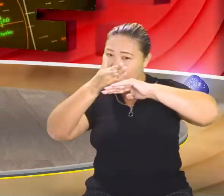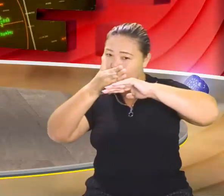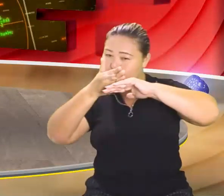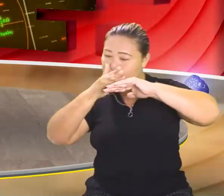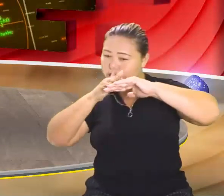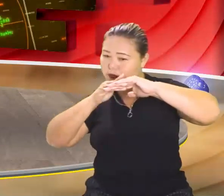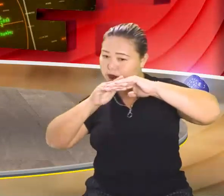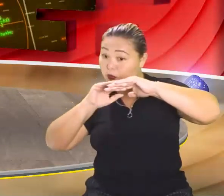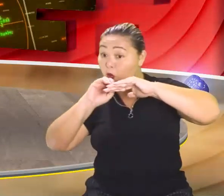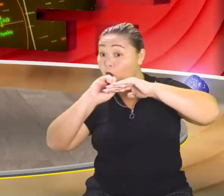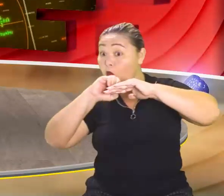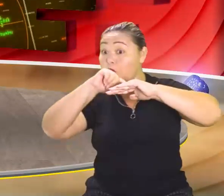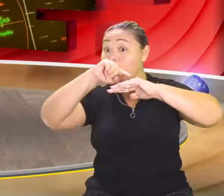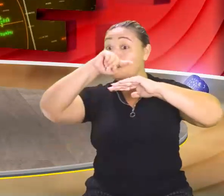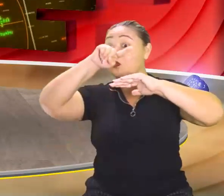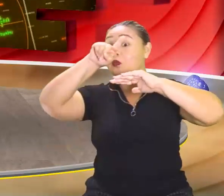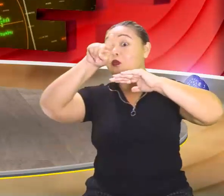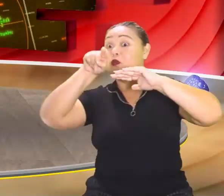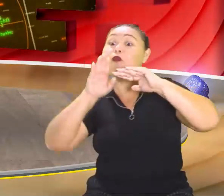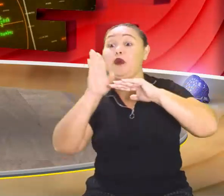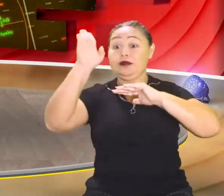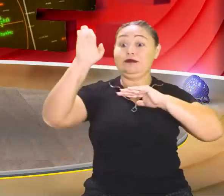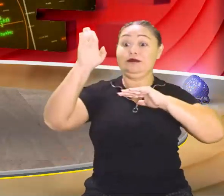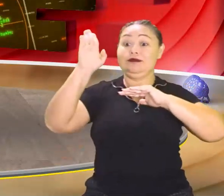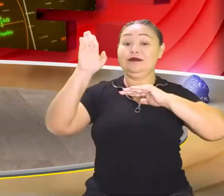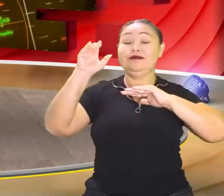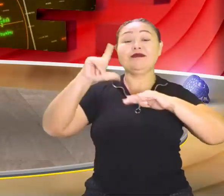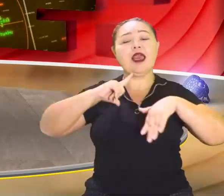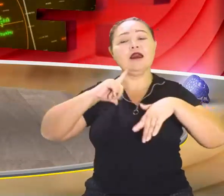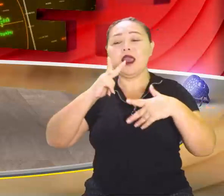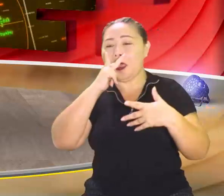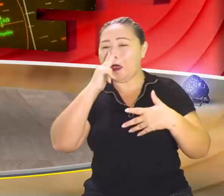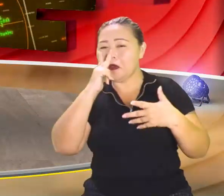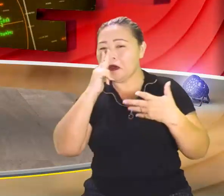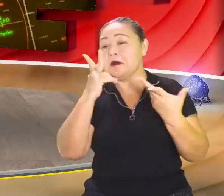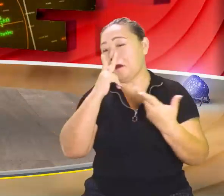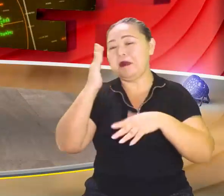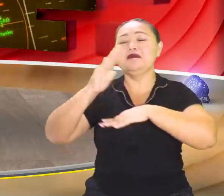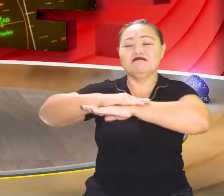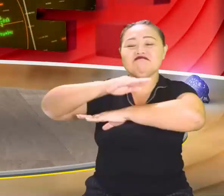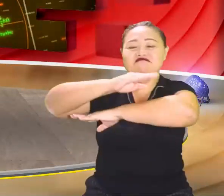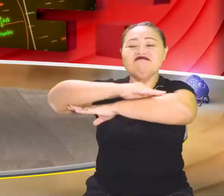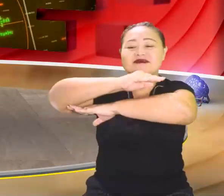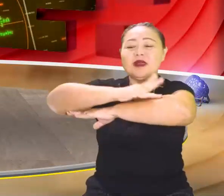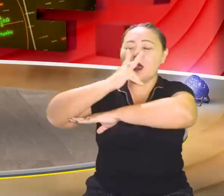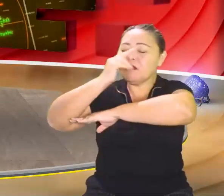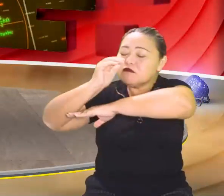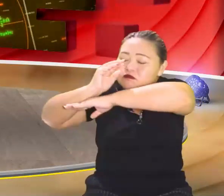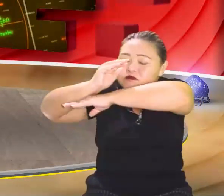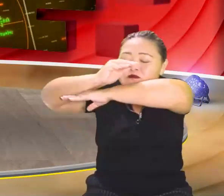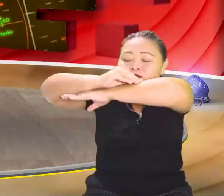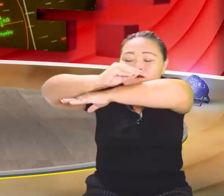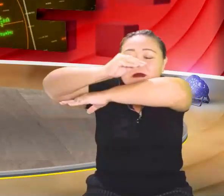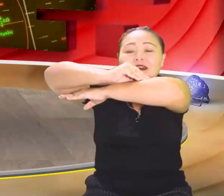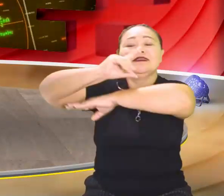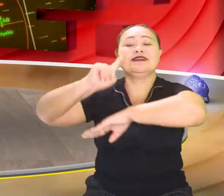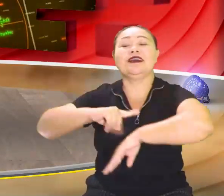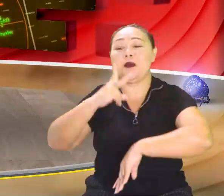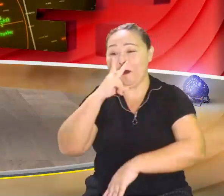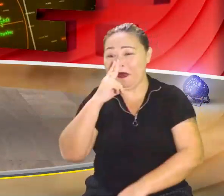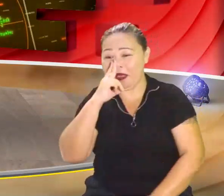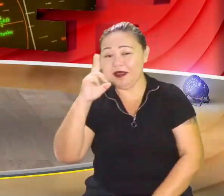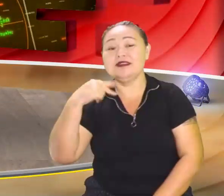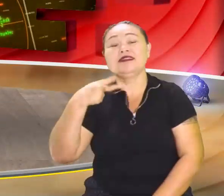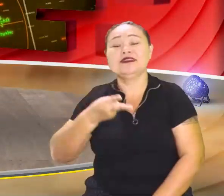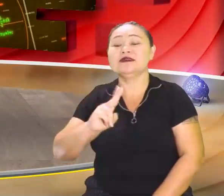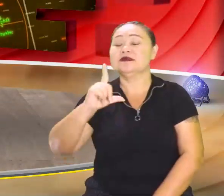da parábola ou as perninhas da parábola. Vai ficar parecendo ali um sapo, né? Um negócio meio... O importante é a gente pensar